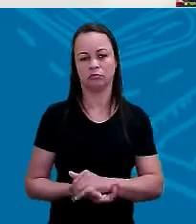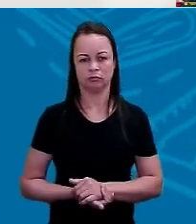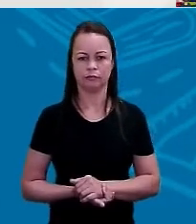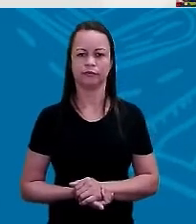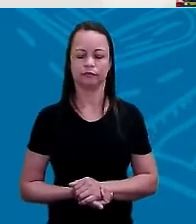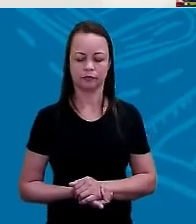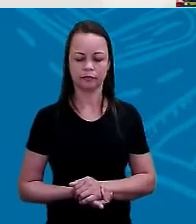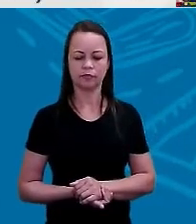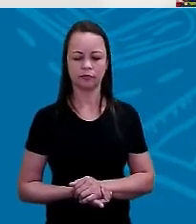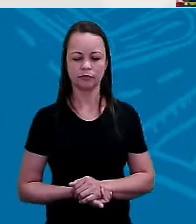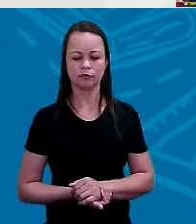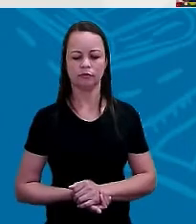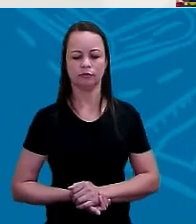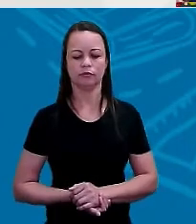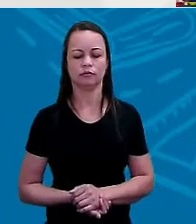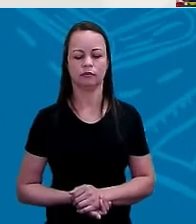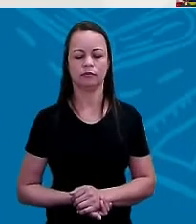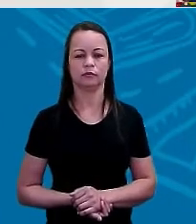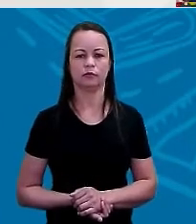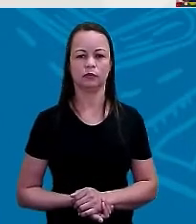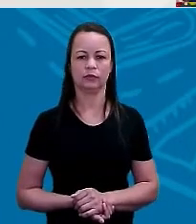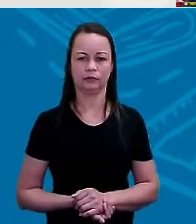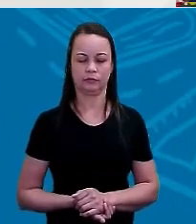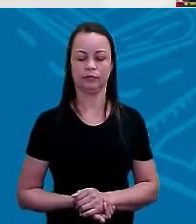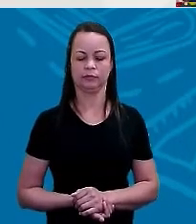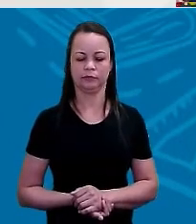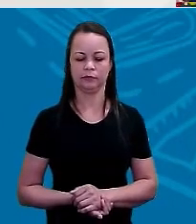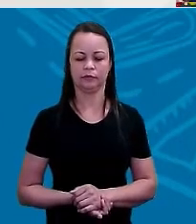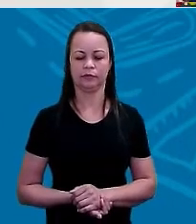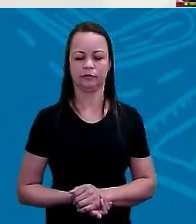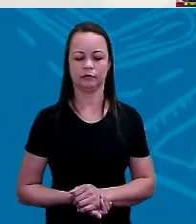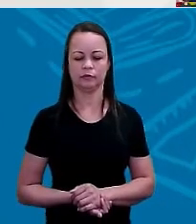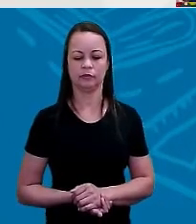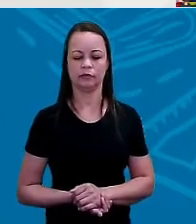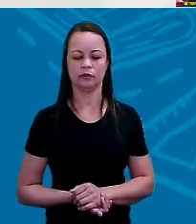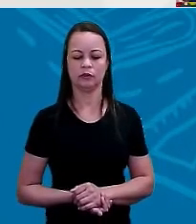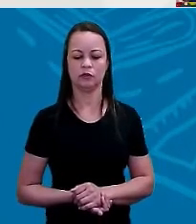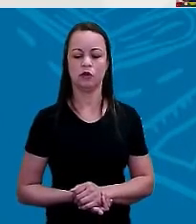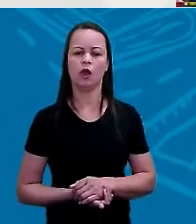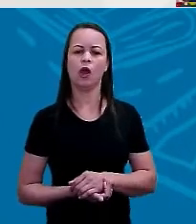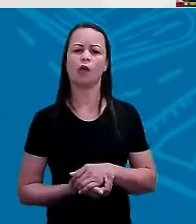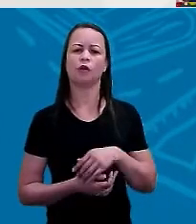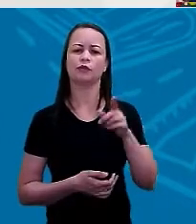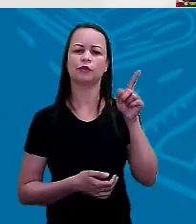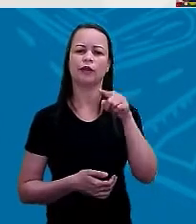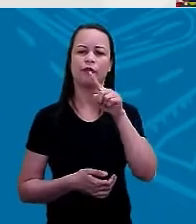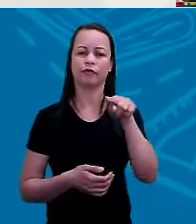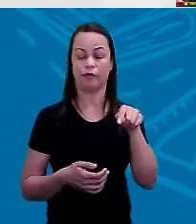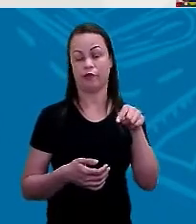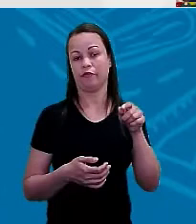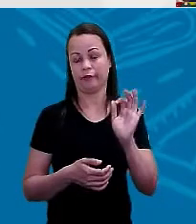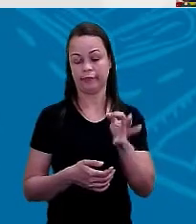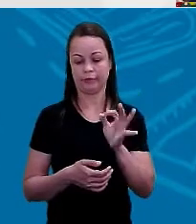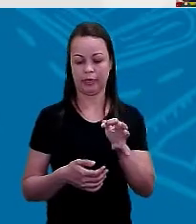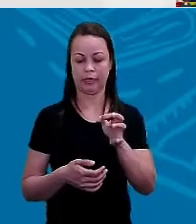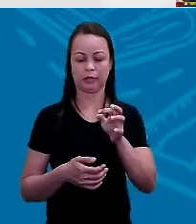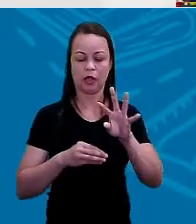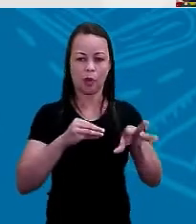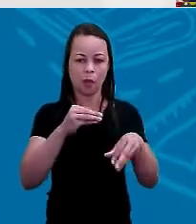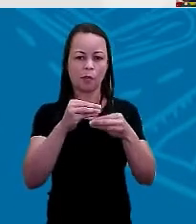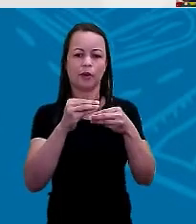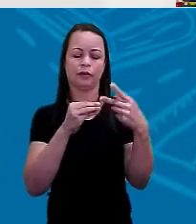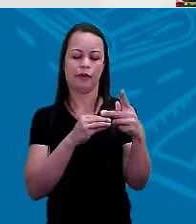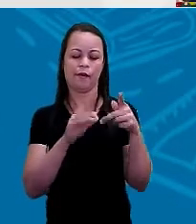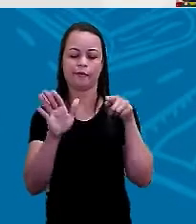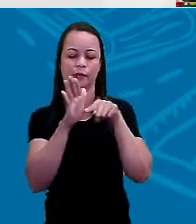am and were. Let's continue. Qual alternativa completa corretamente a resposta a